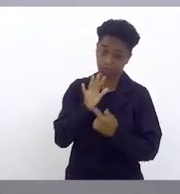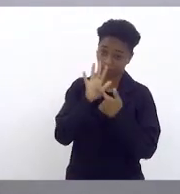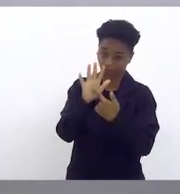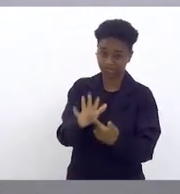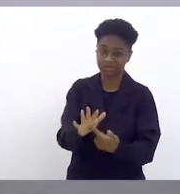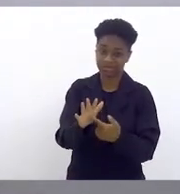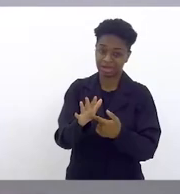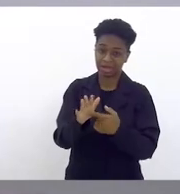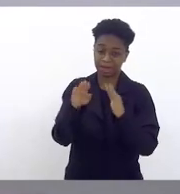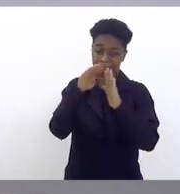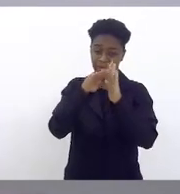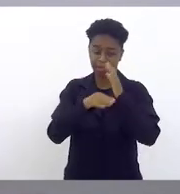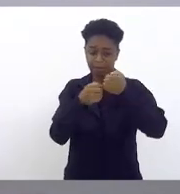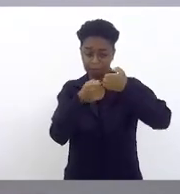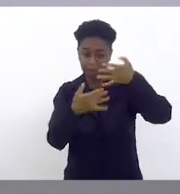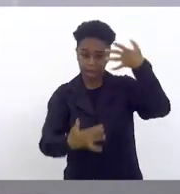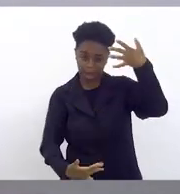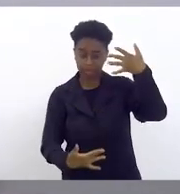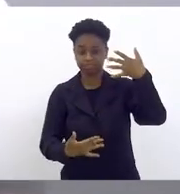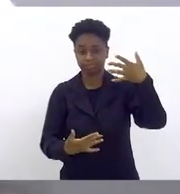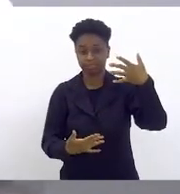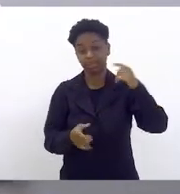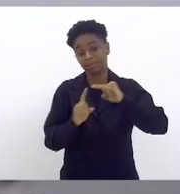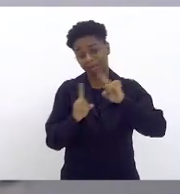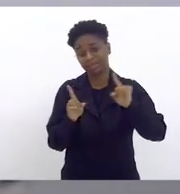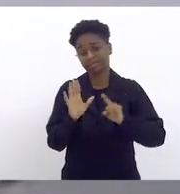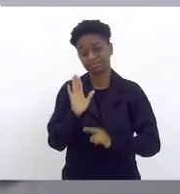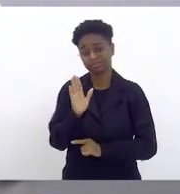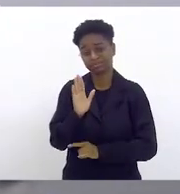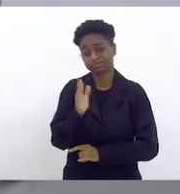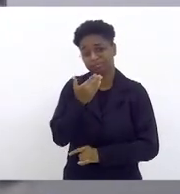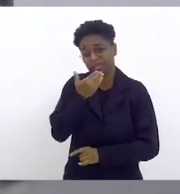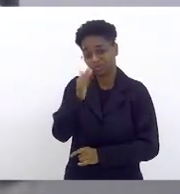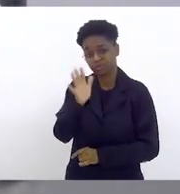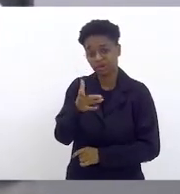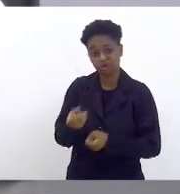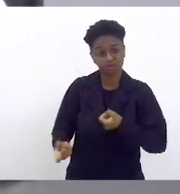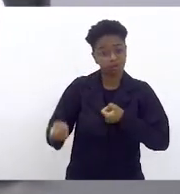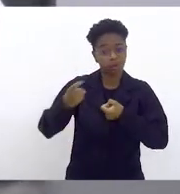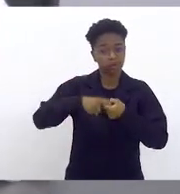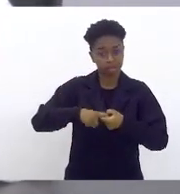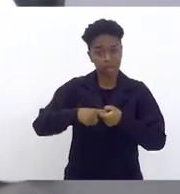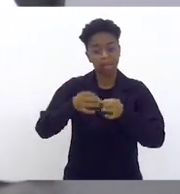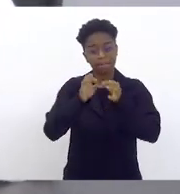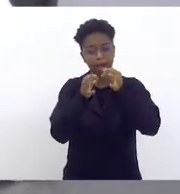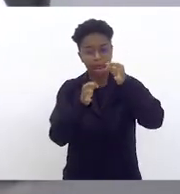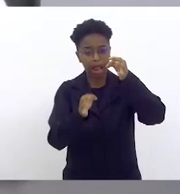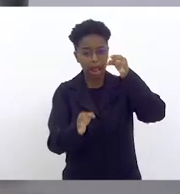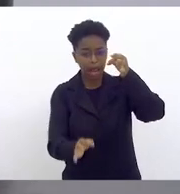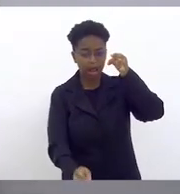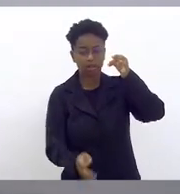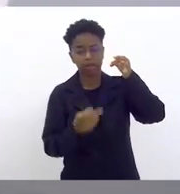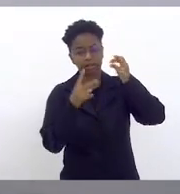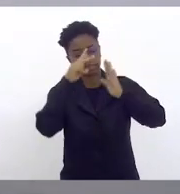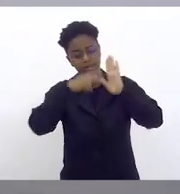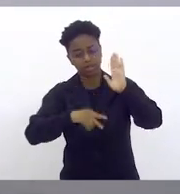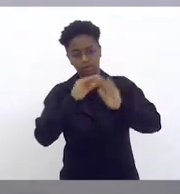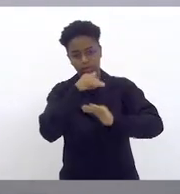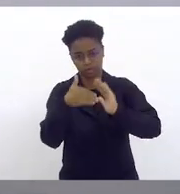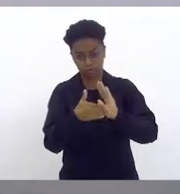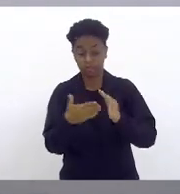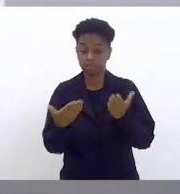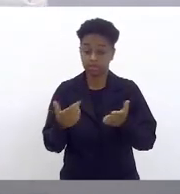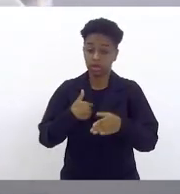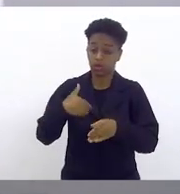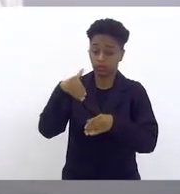todo na íntegra né recentemente mas já solicitou que quer retornar para poder falar mais sobre plano E aí eu coloco então